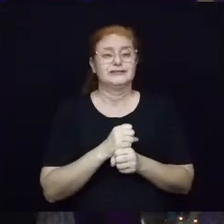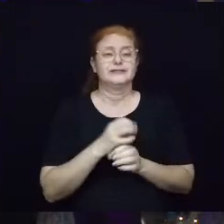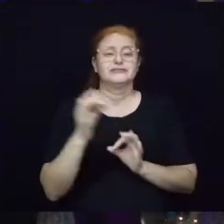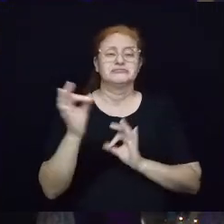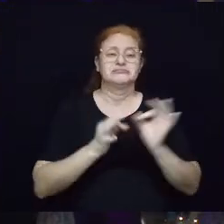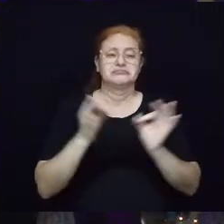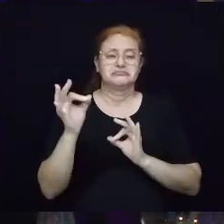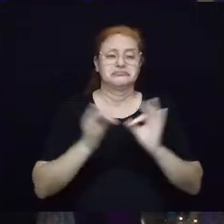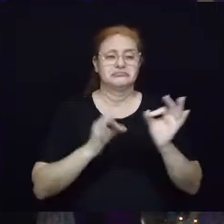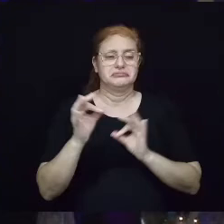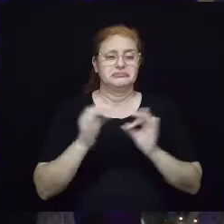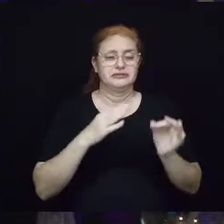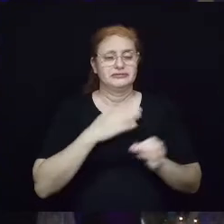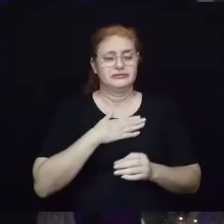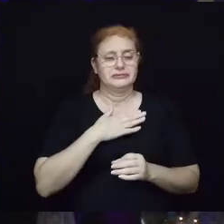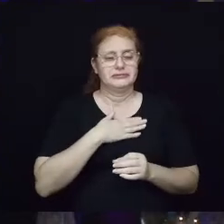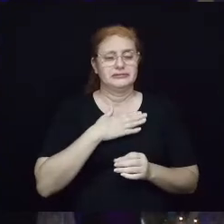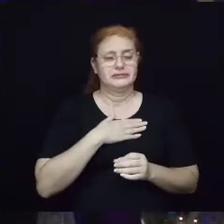montar minha escultura no espaço.